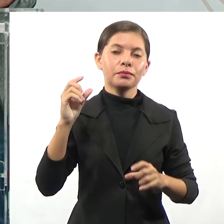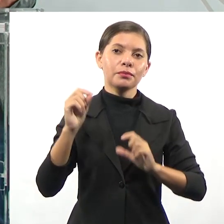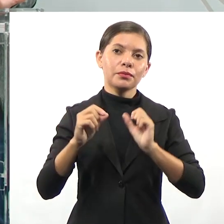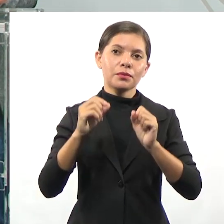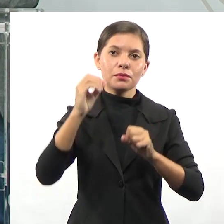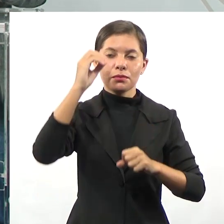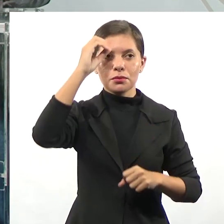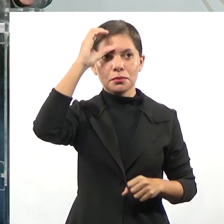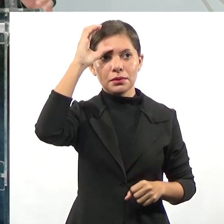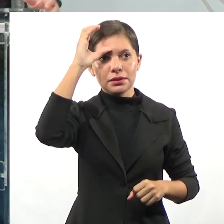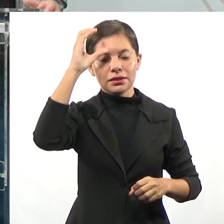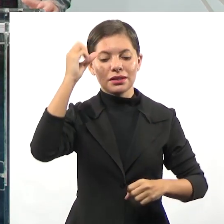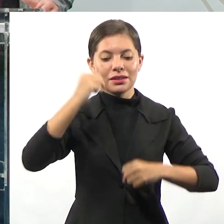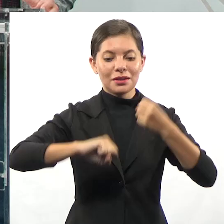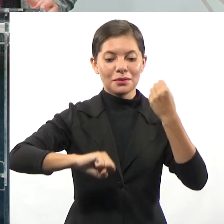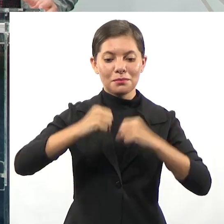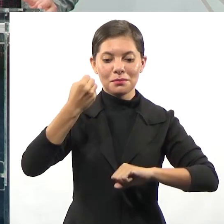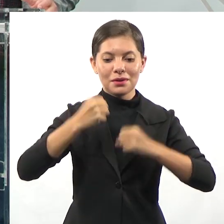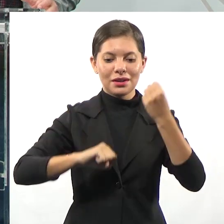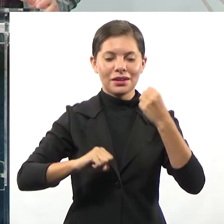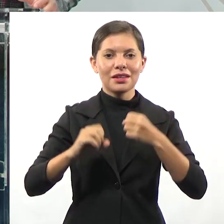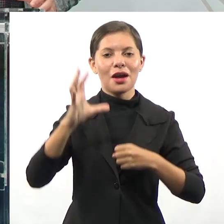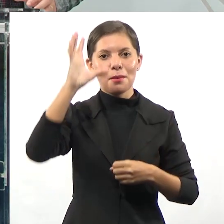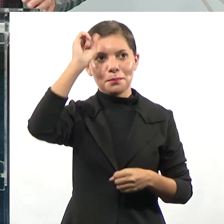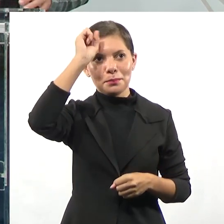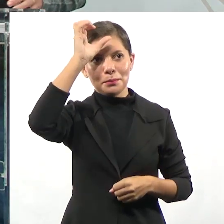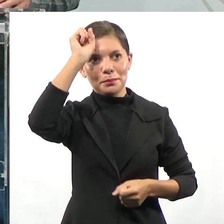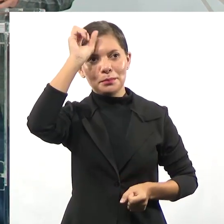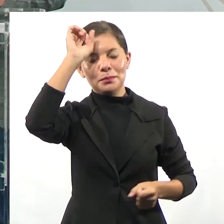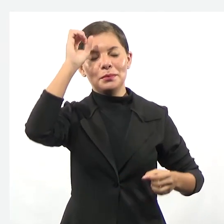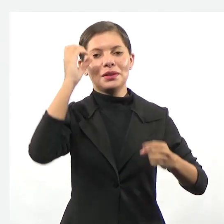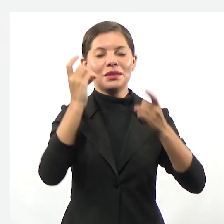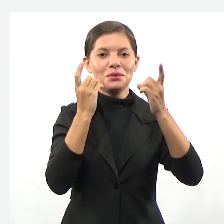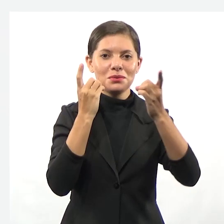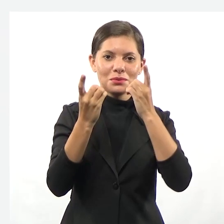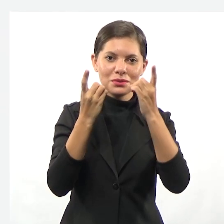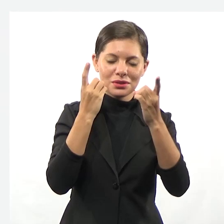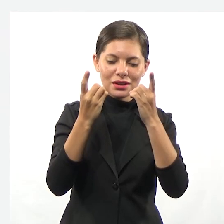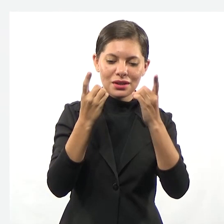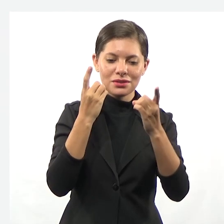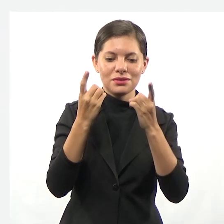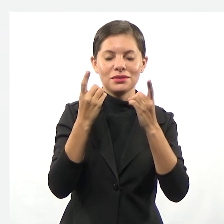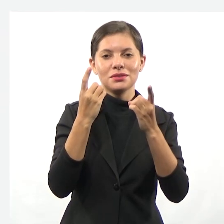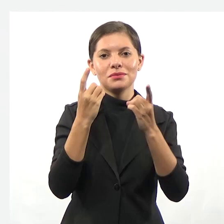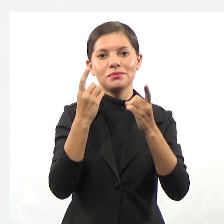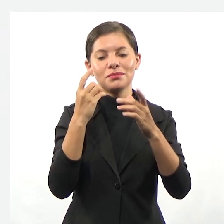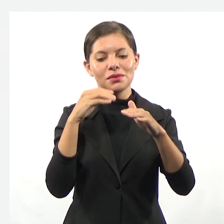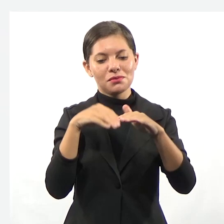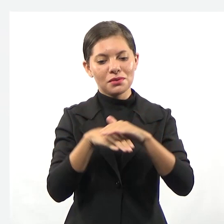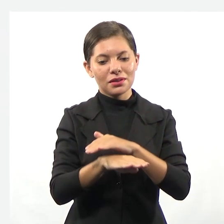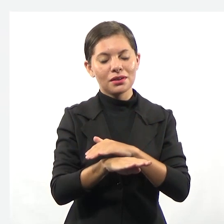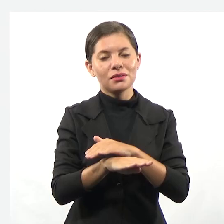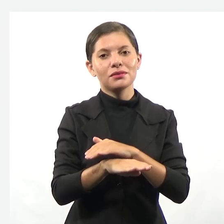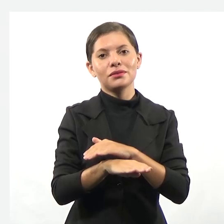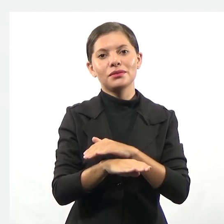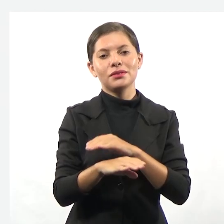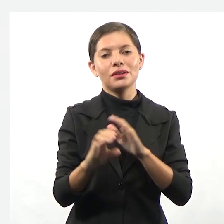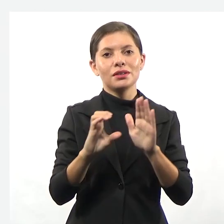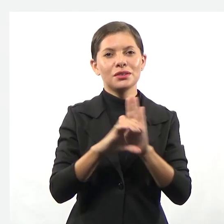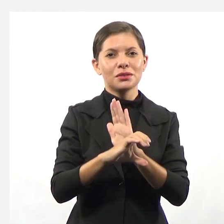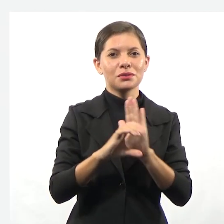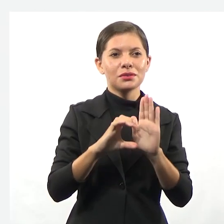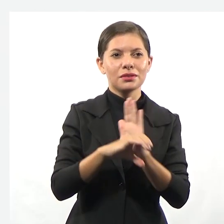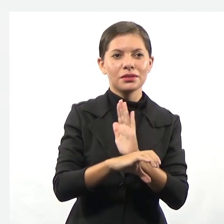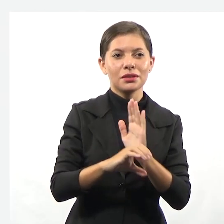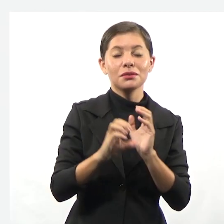armazenados. E esse conceito de mineração de dados a gente pode levar para a educação, principalmente quando a gente fala de educação à distância, já